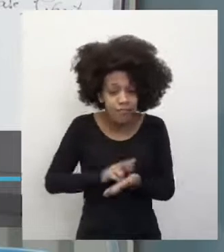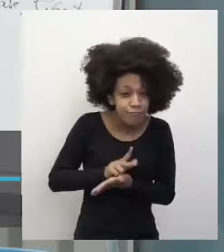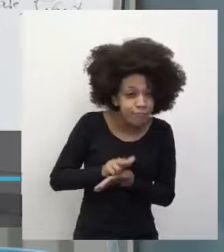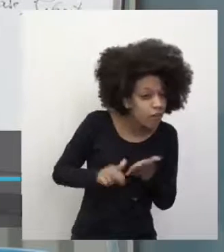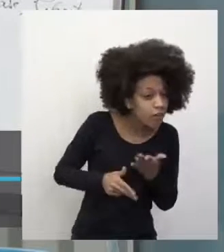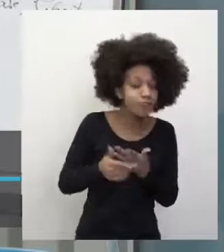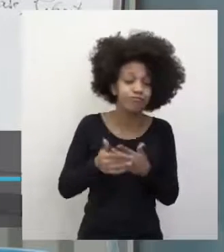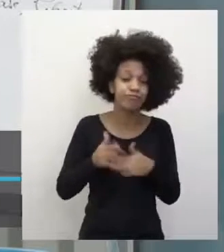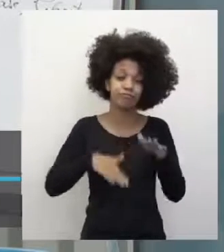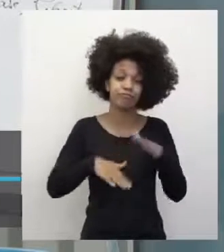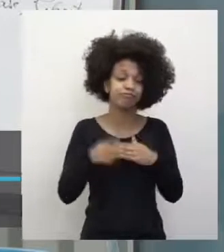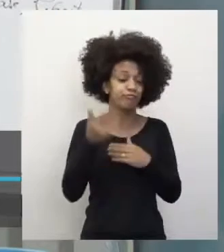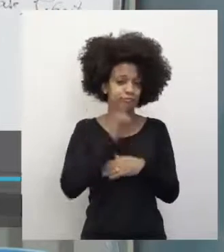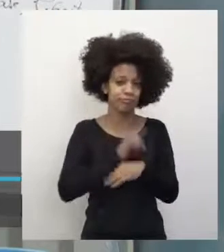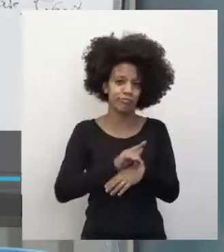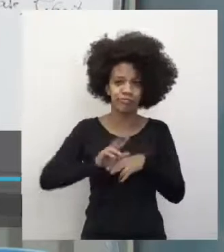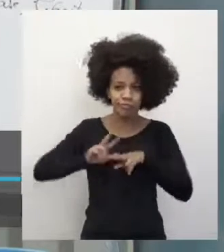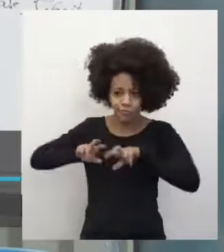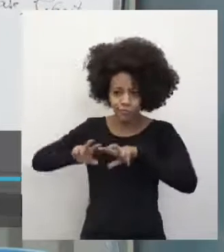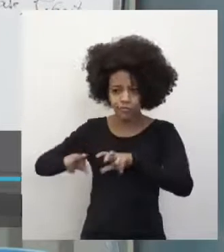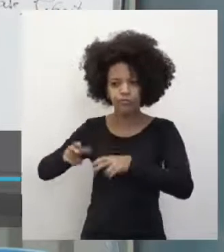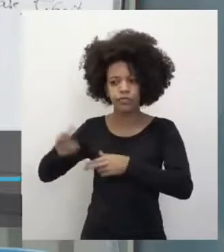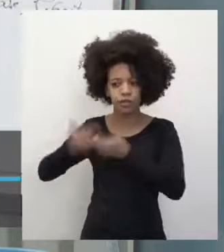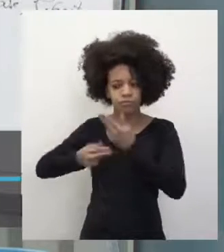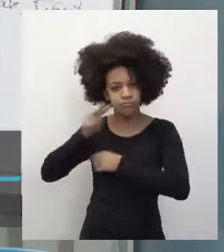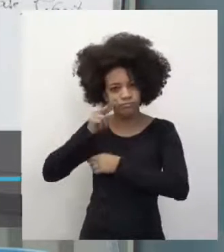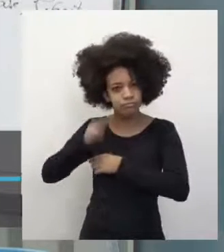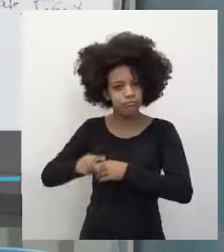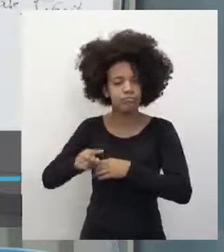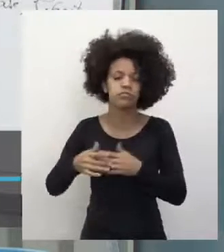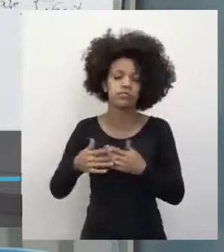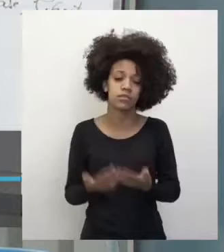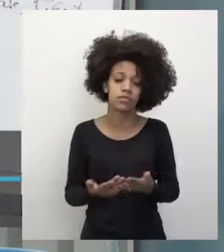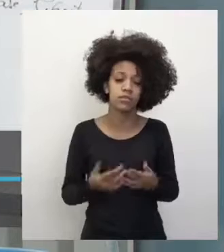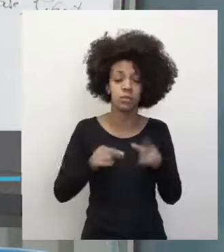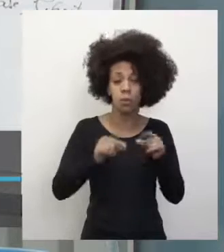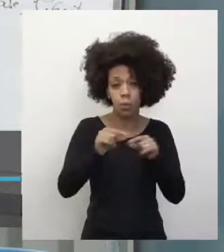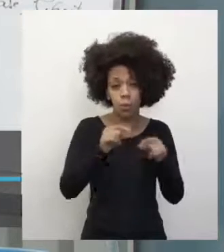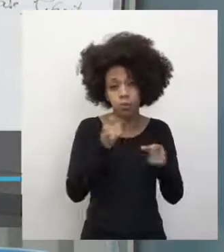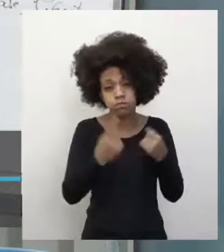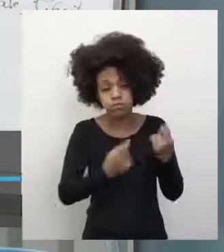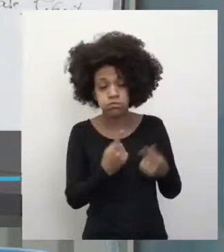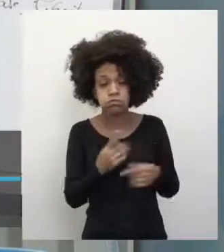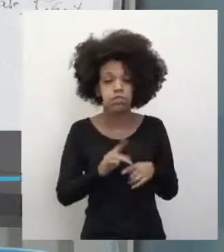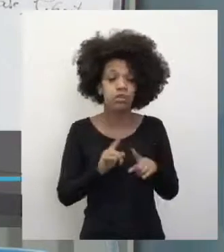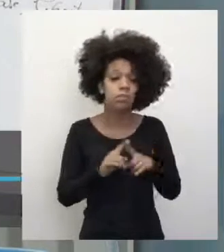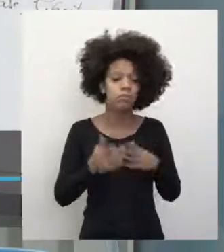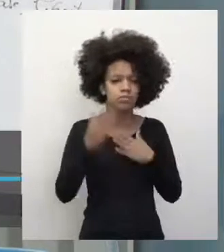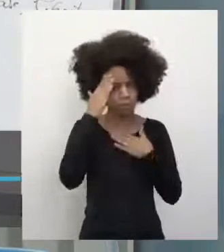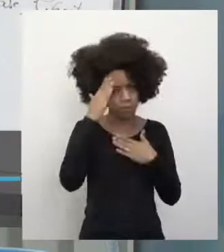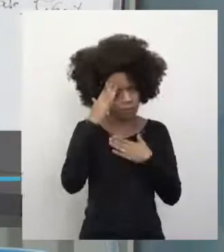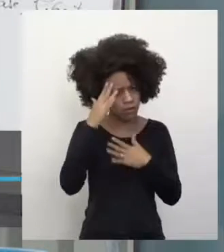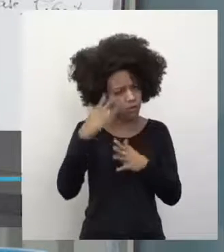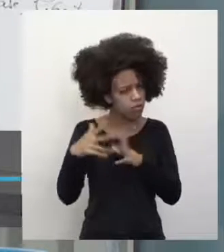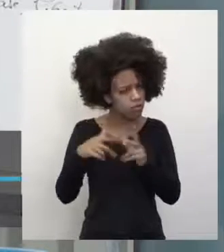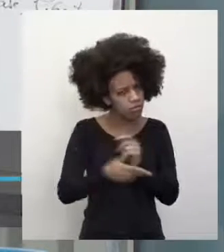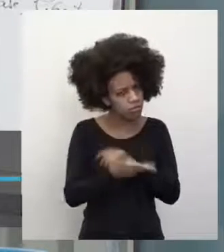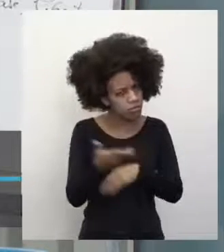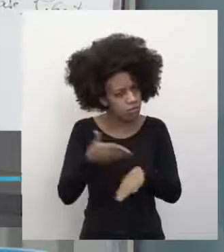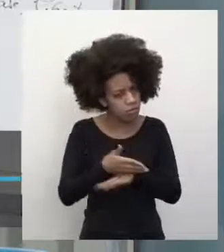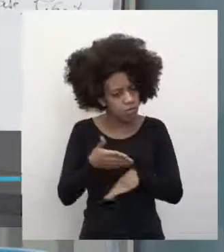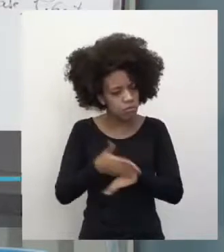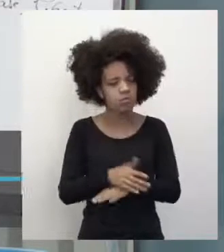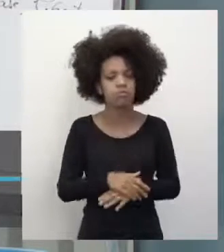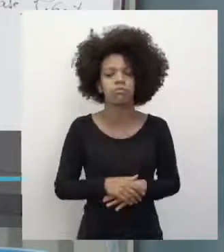não consegue ler os comentários de todos, tá? A gente então seleciona alguns, mas eu agradeço muito a participação de vocês duas,